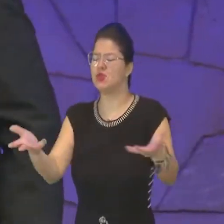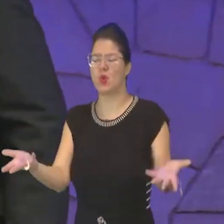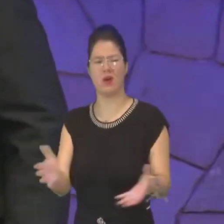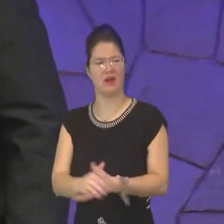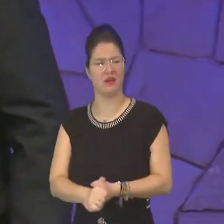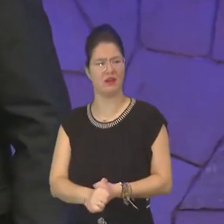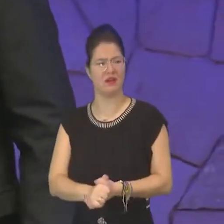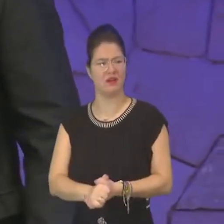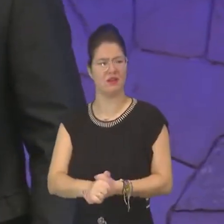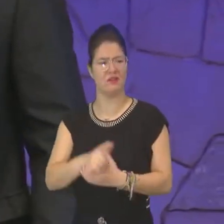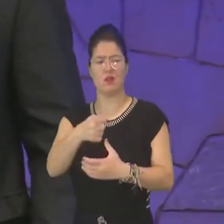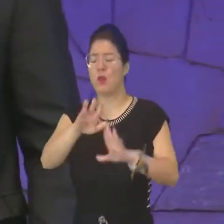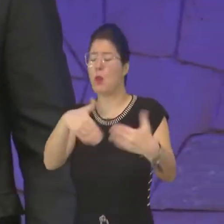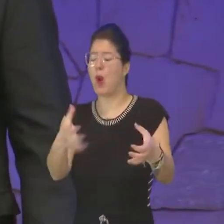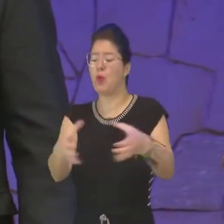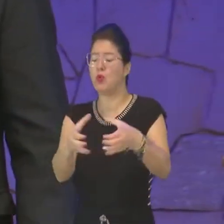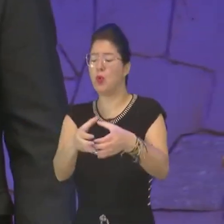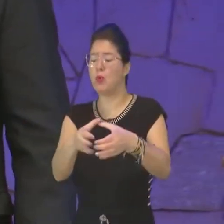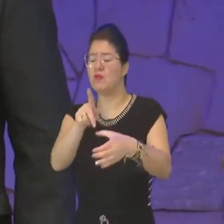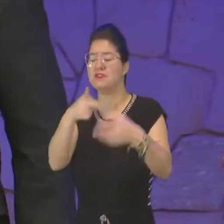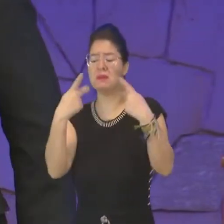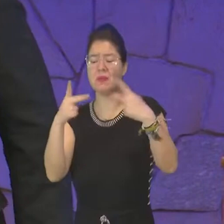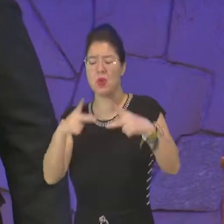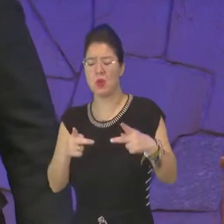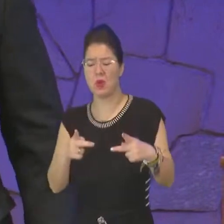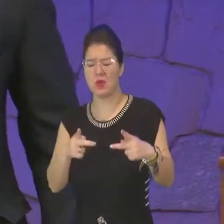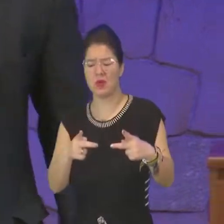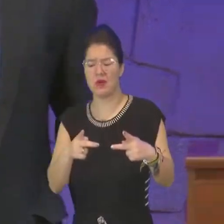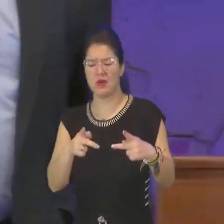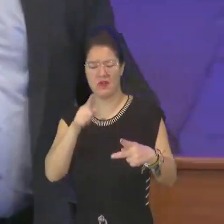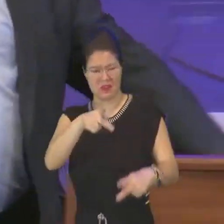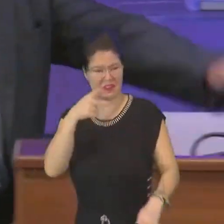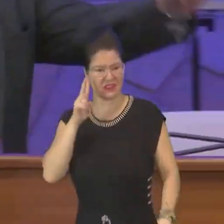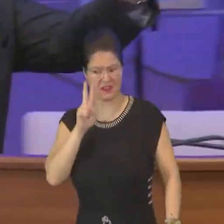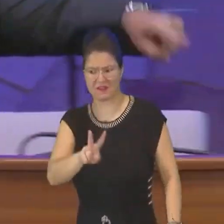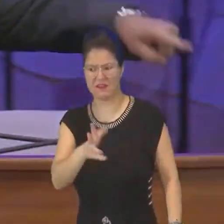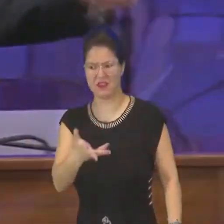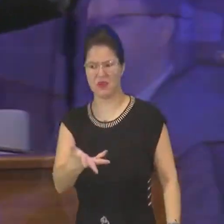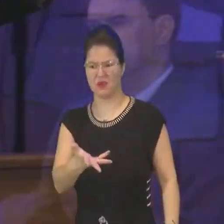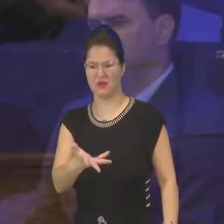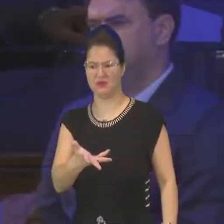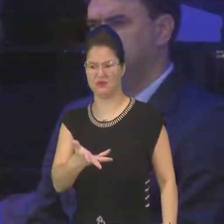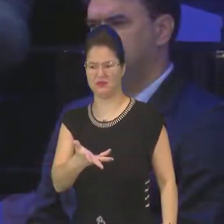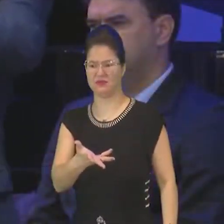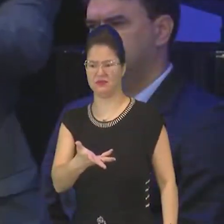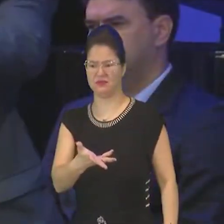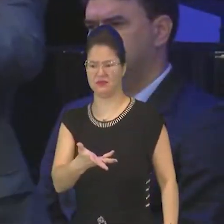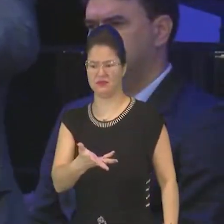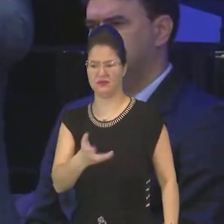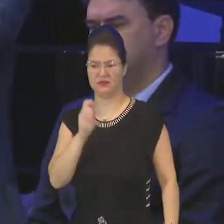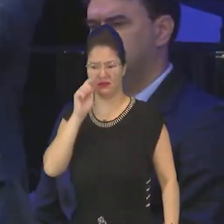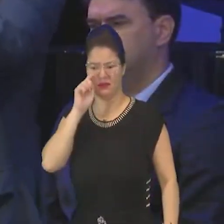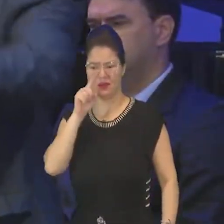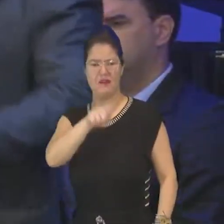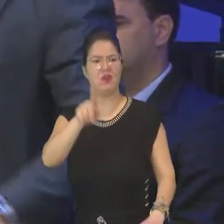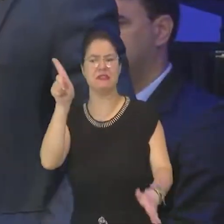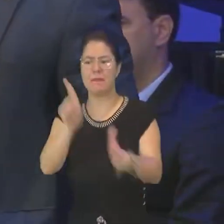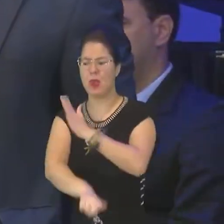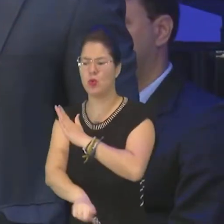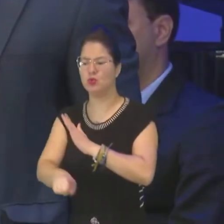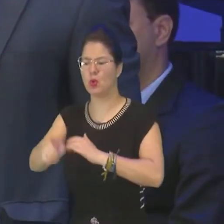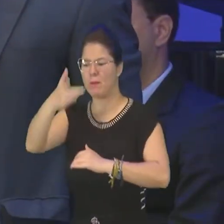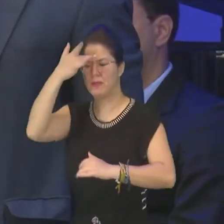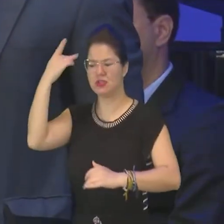Para que grupo você pregou? Você viu o que você falou? Até perguntar se aquelas pessoas tinham computador, você